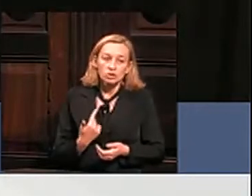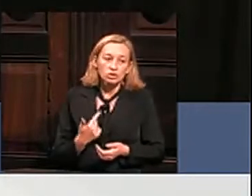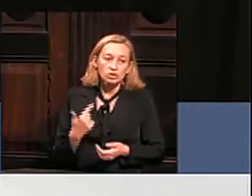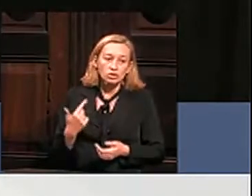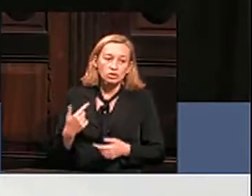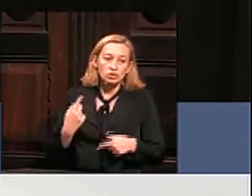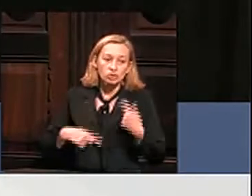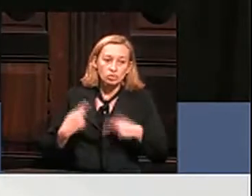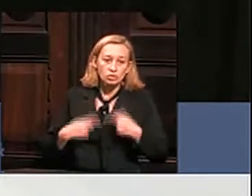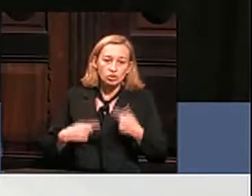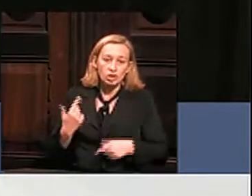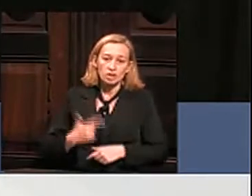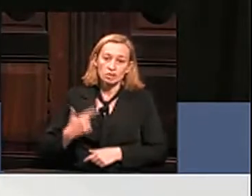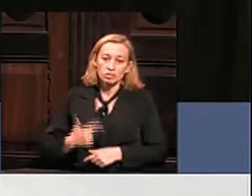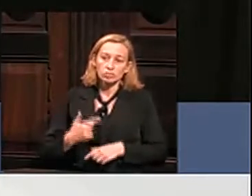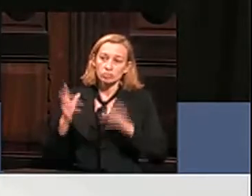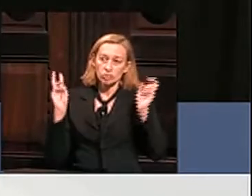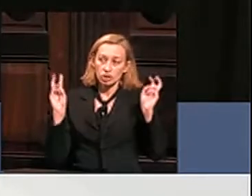O deputado Zaqueu